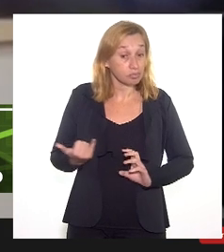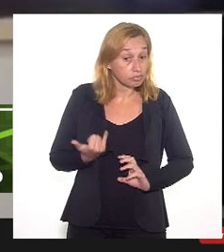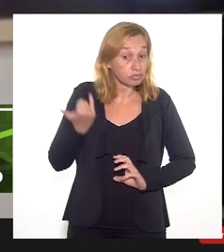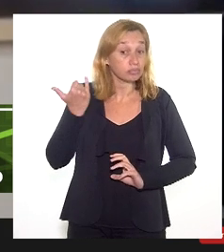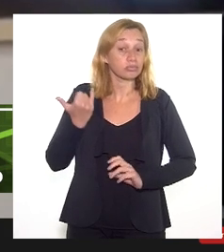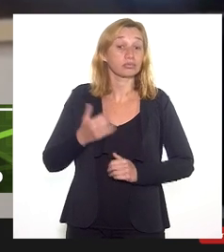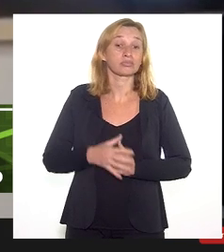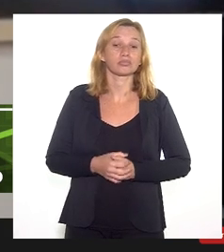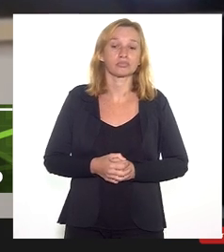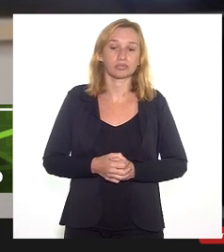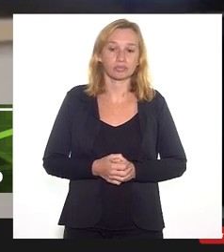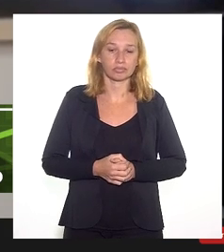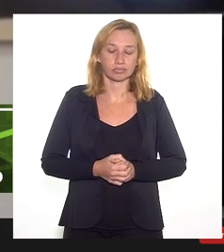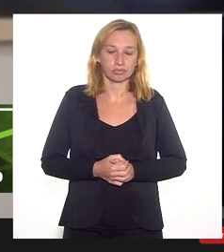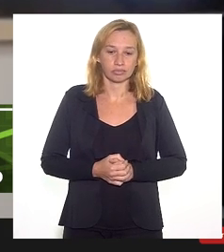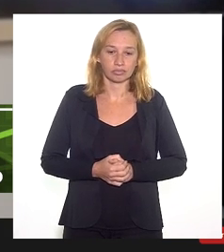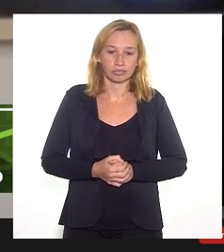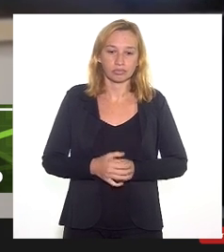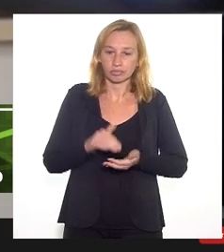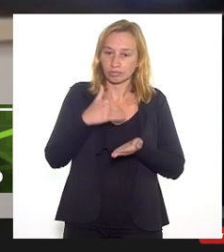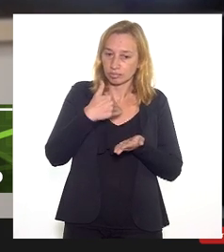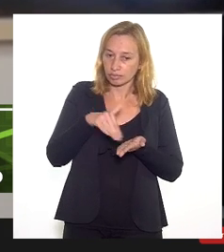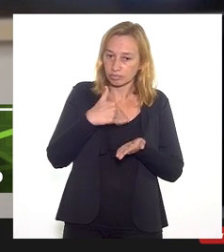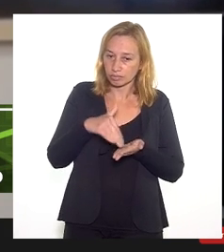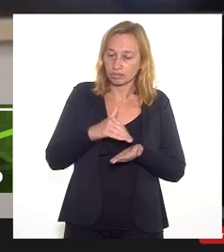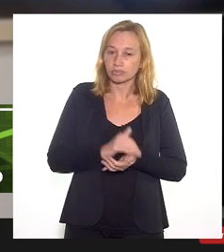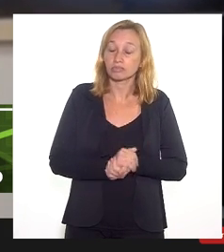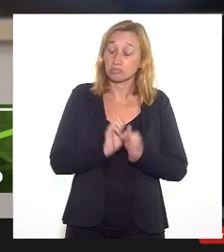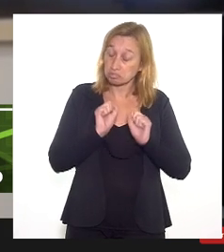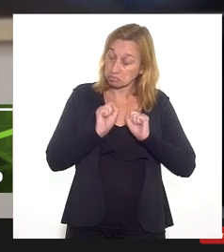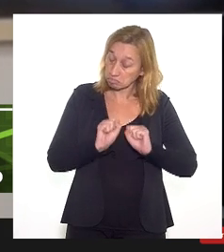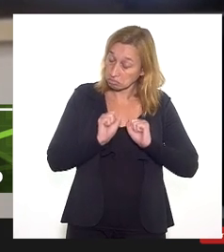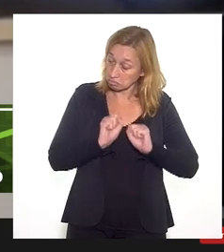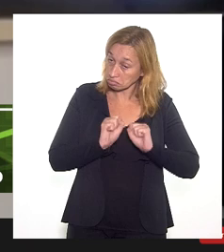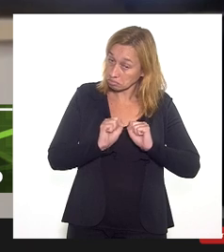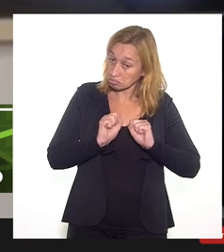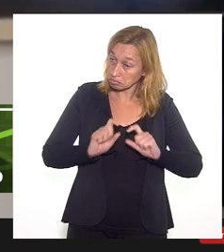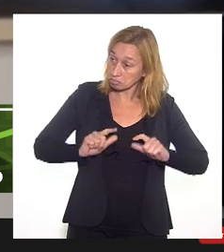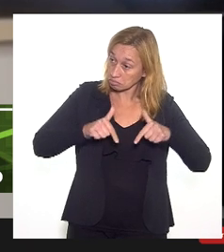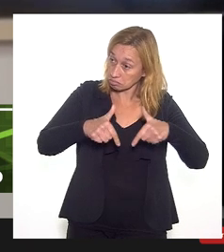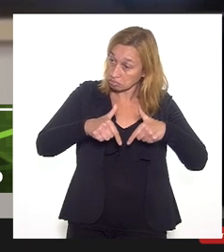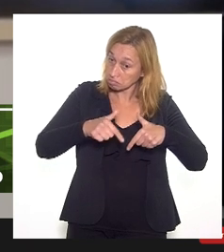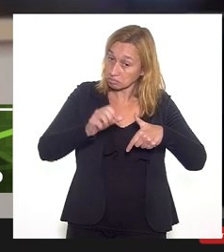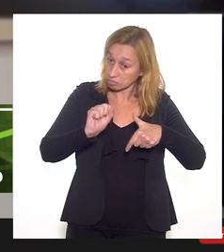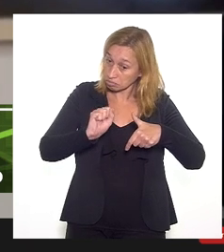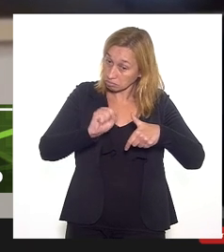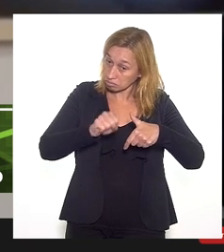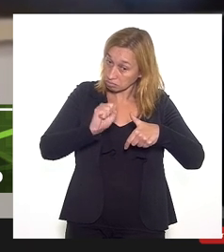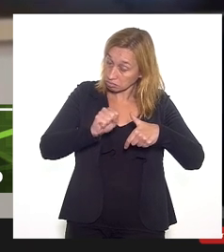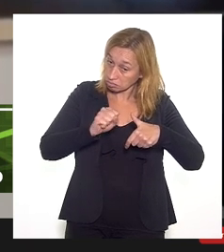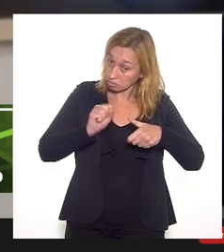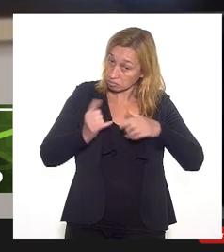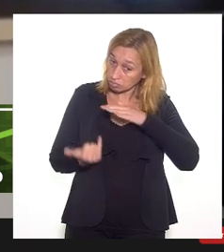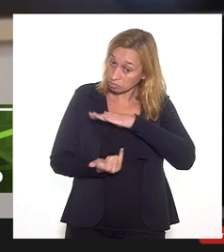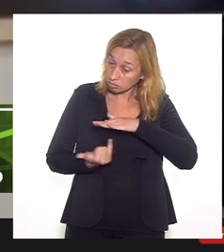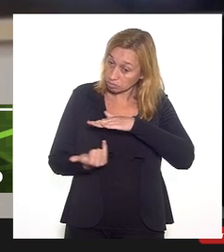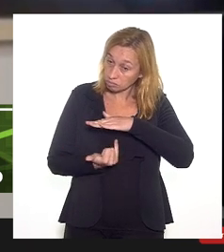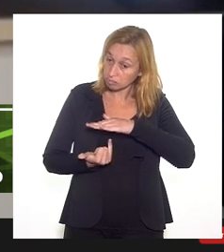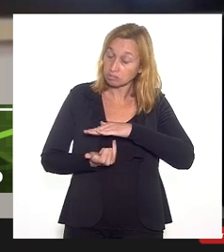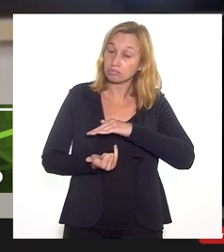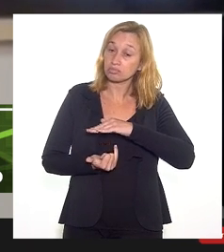a secretaria pode e deve atuar como uma instituição